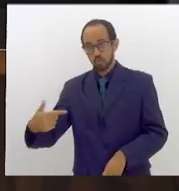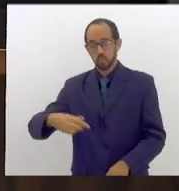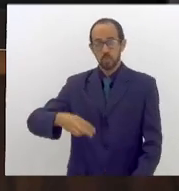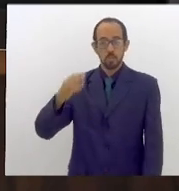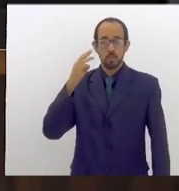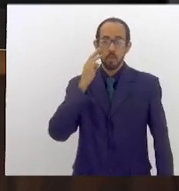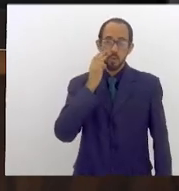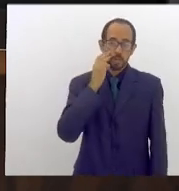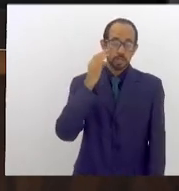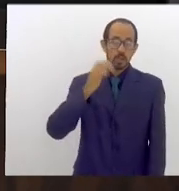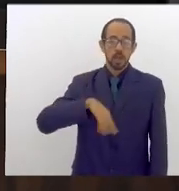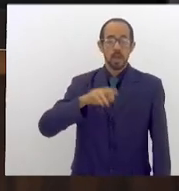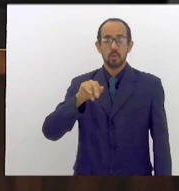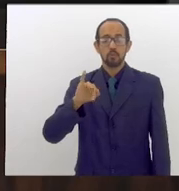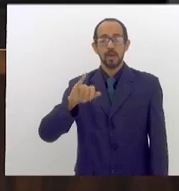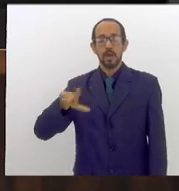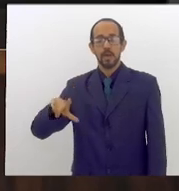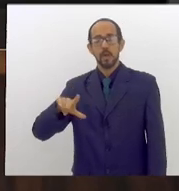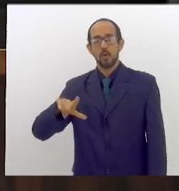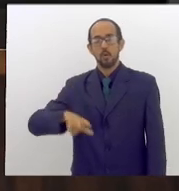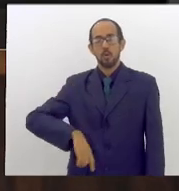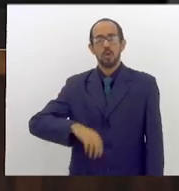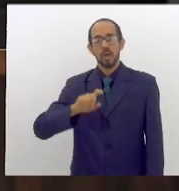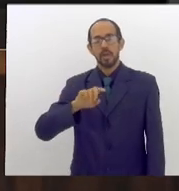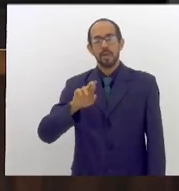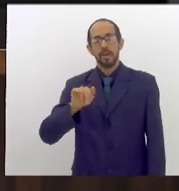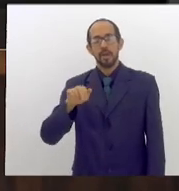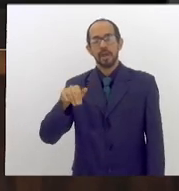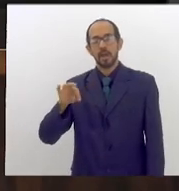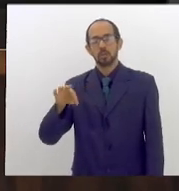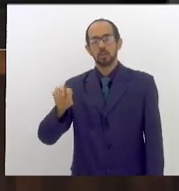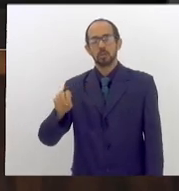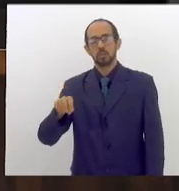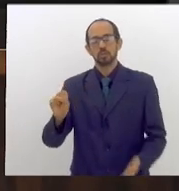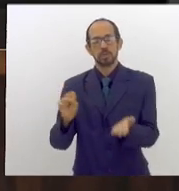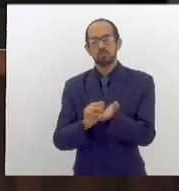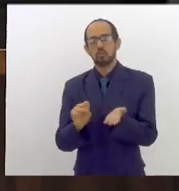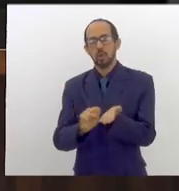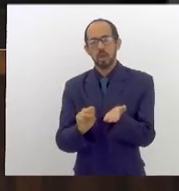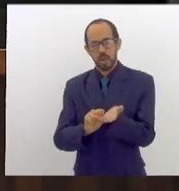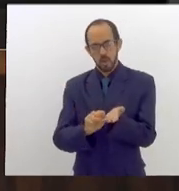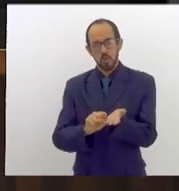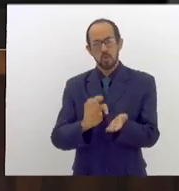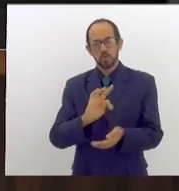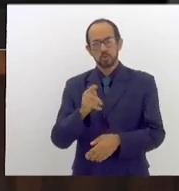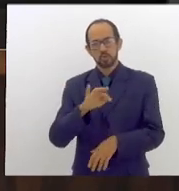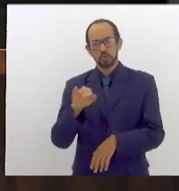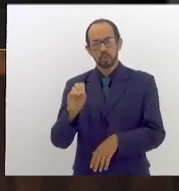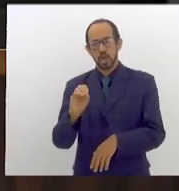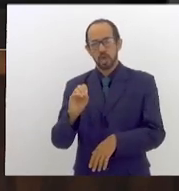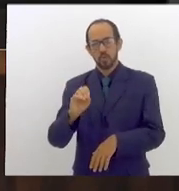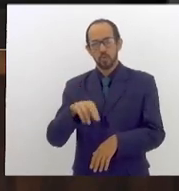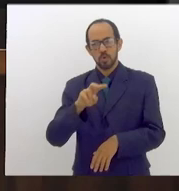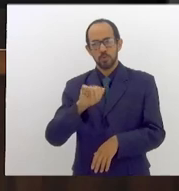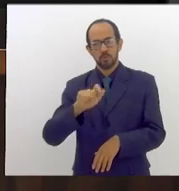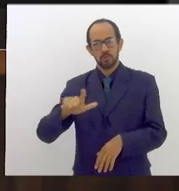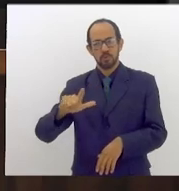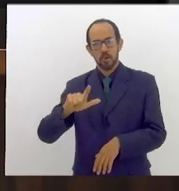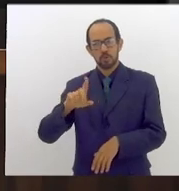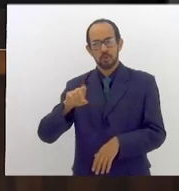Rafael do gordo Renato Zaca Samuel Malafaia Thiago Pampulha e Valdeci da